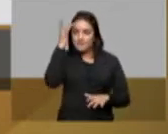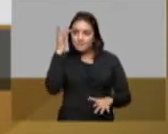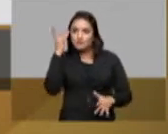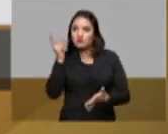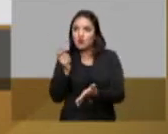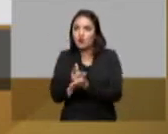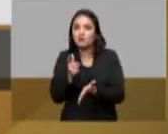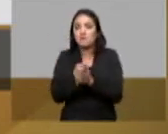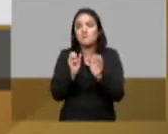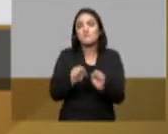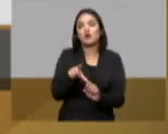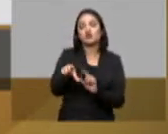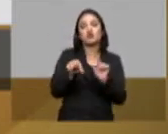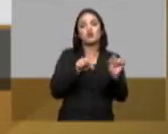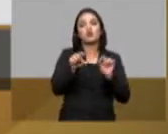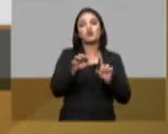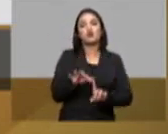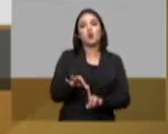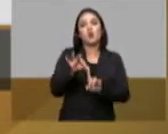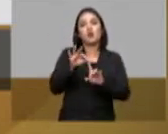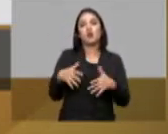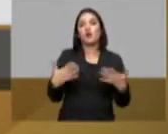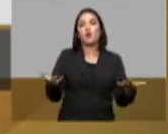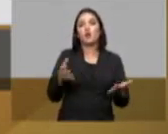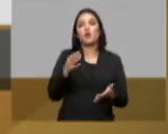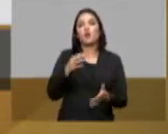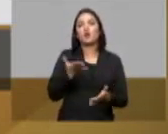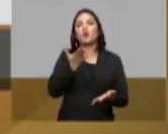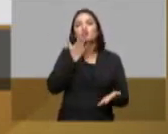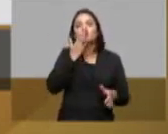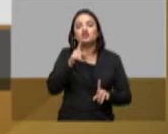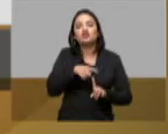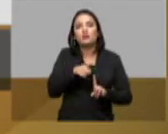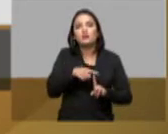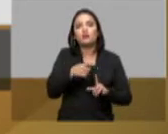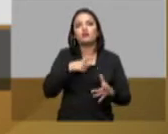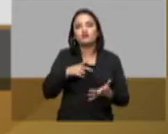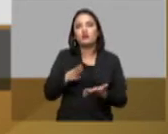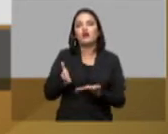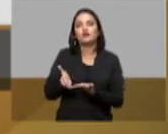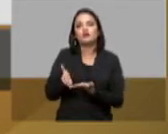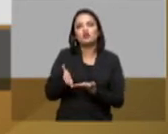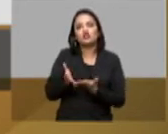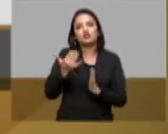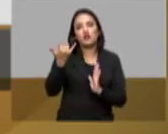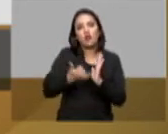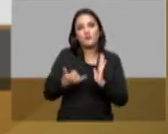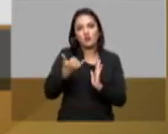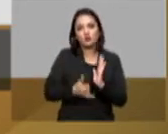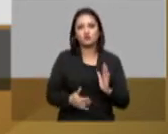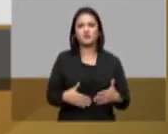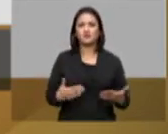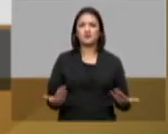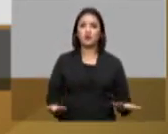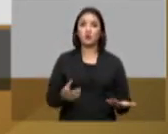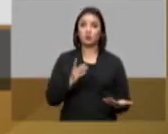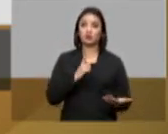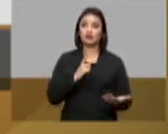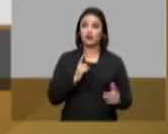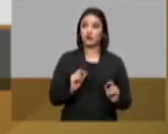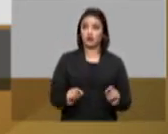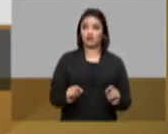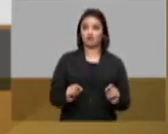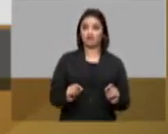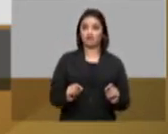contribuinte escolher essa sistemática de recolhimento. Ou seja, Excelência, aqui nós estamos diante de uma